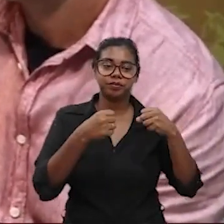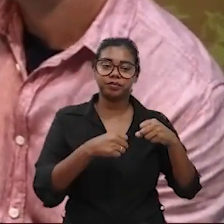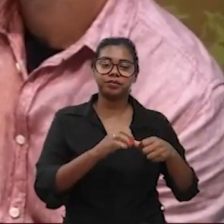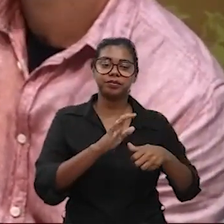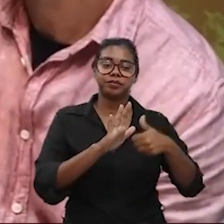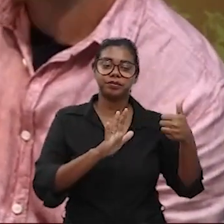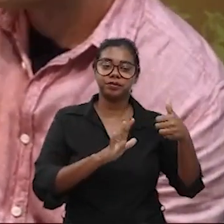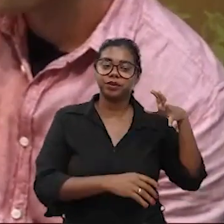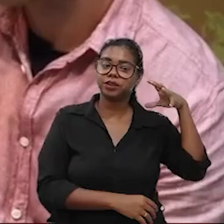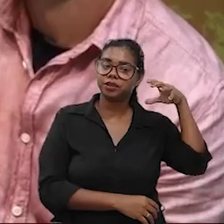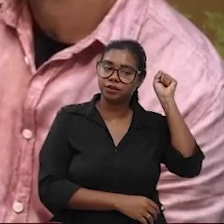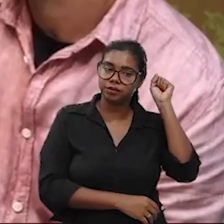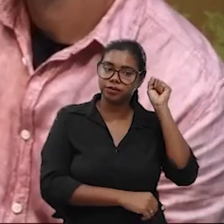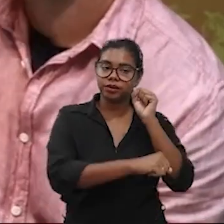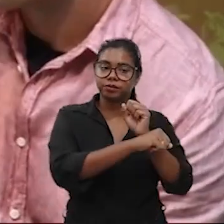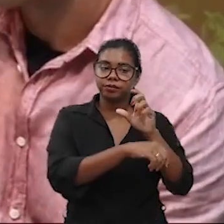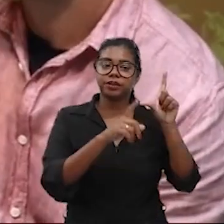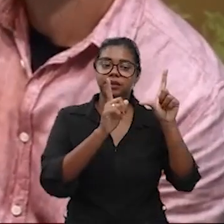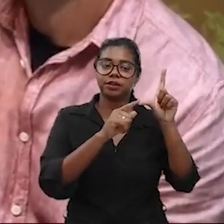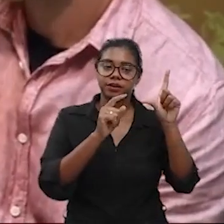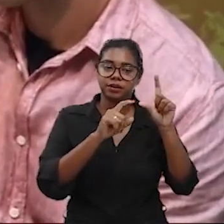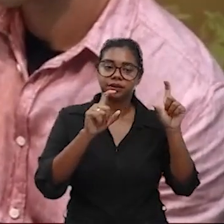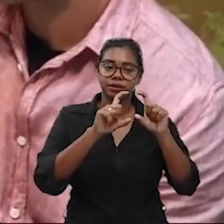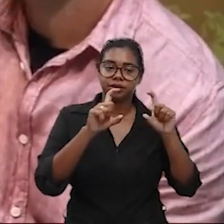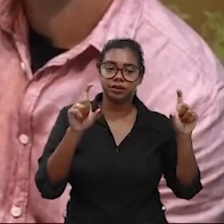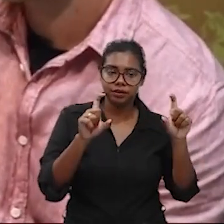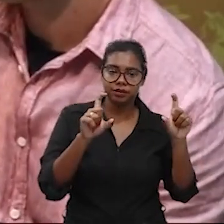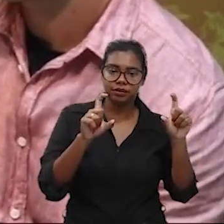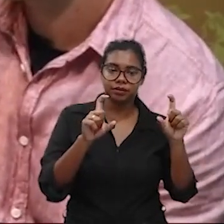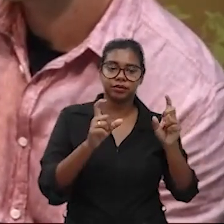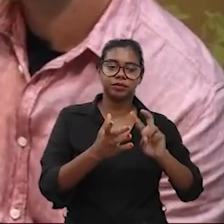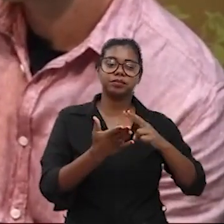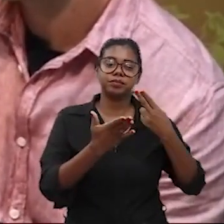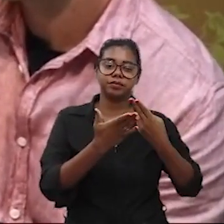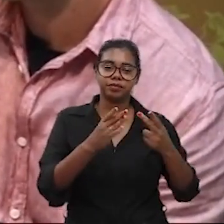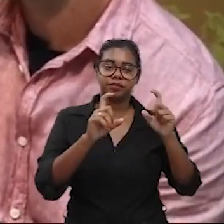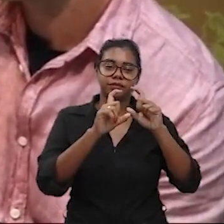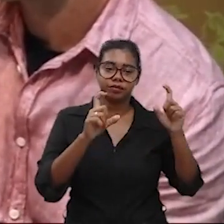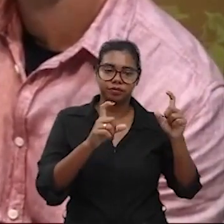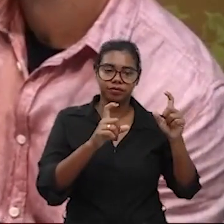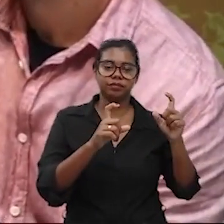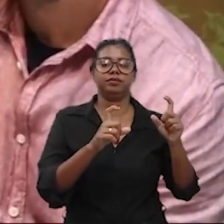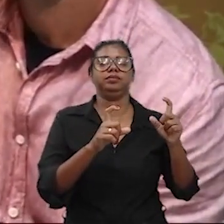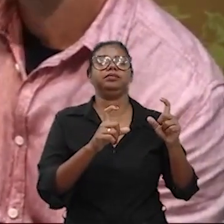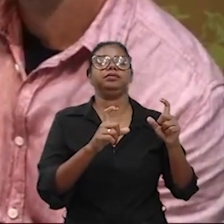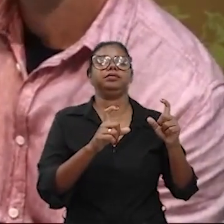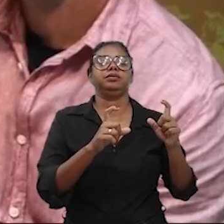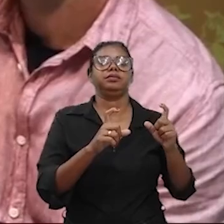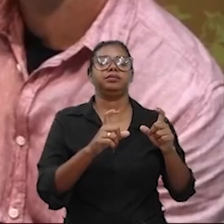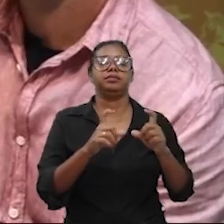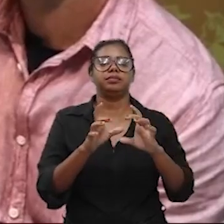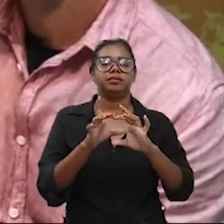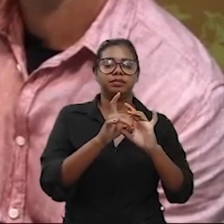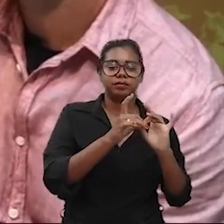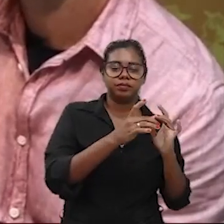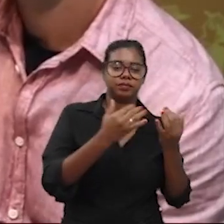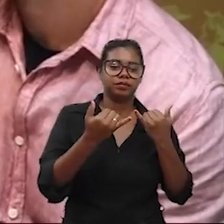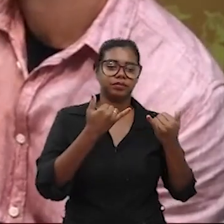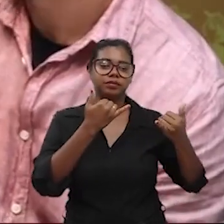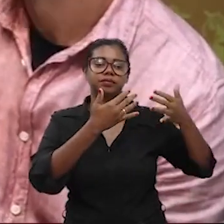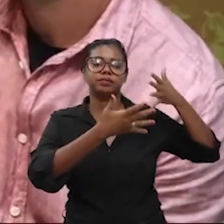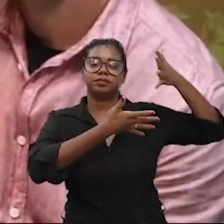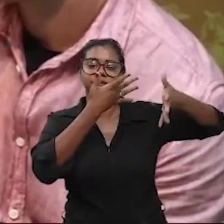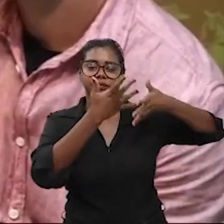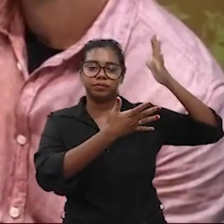naquele momento, assim como todo mundo, né? E preciso fazer todo esse processamento para que chegue ao